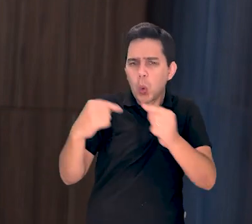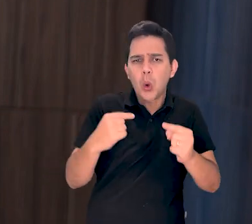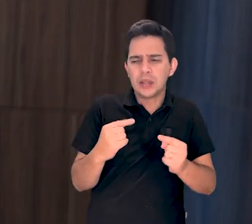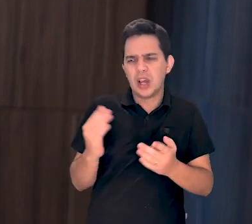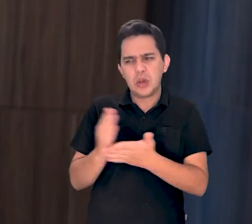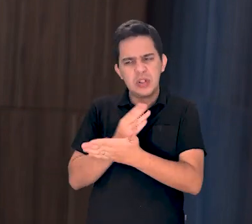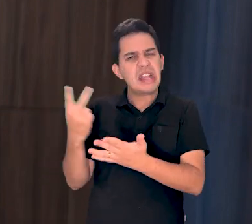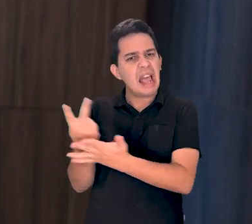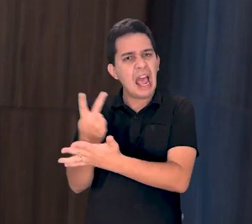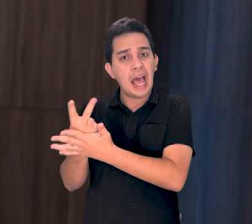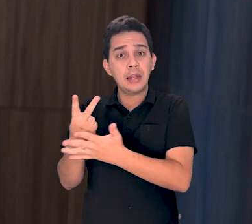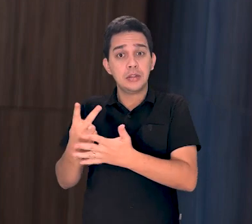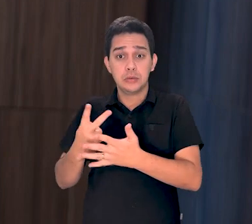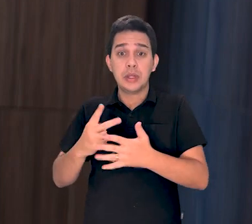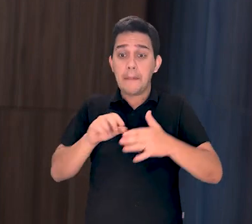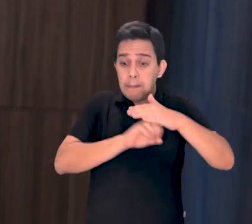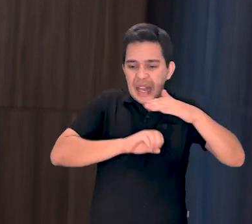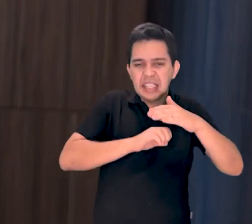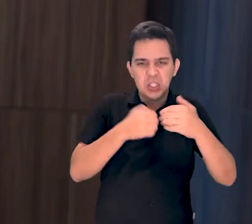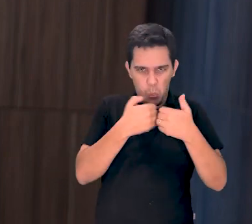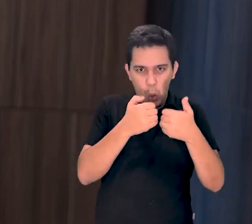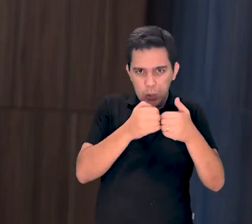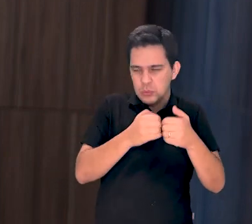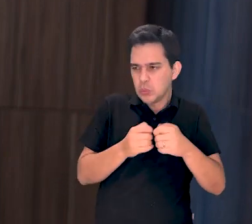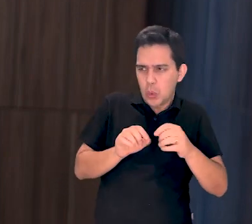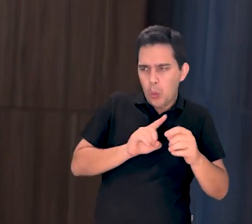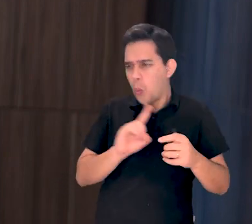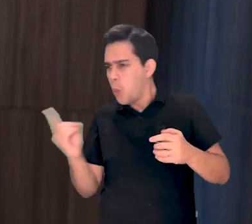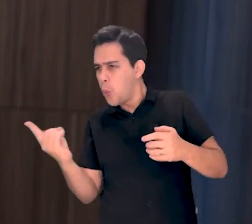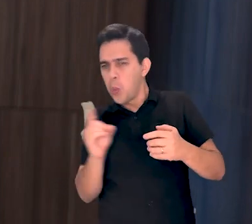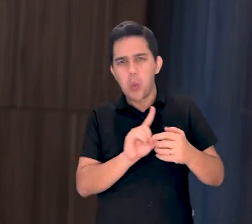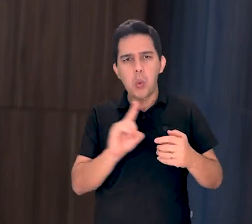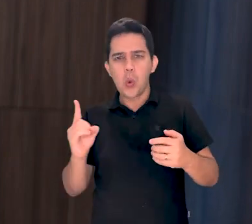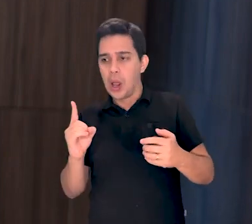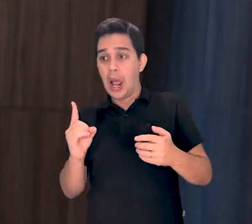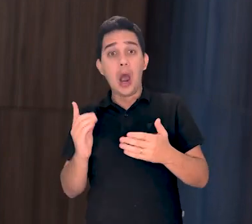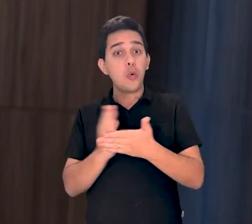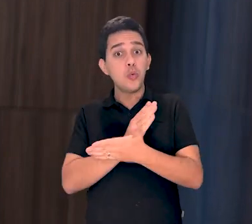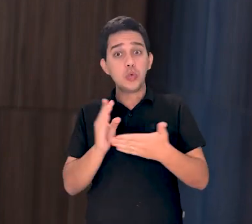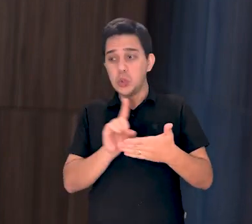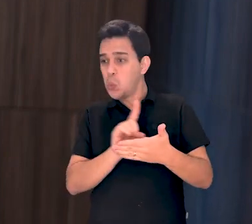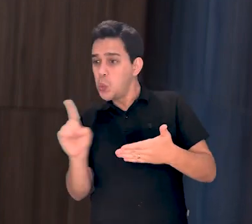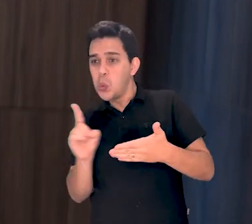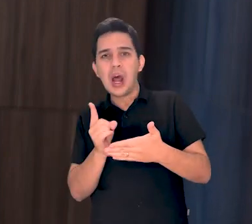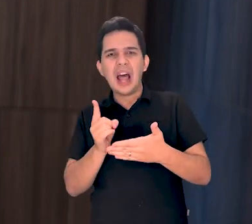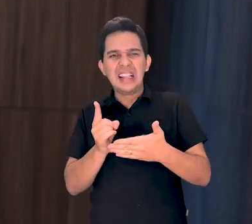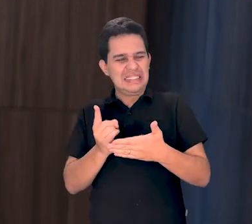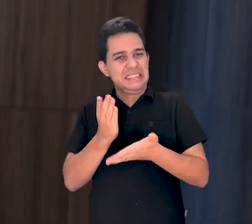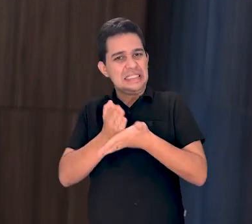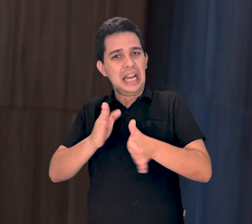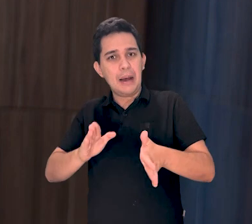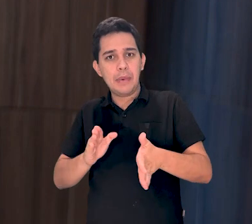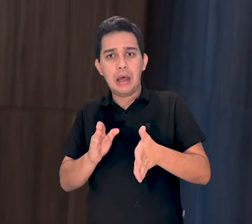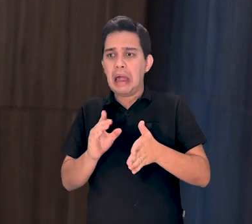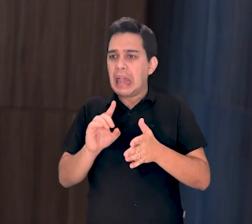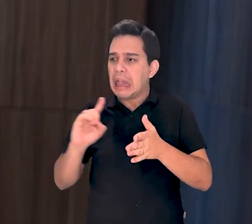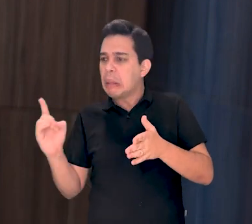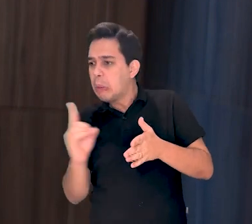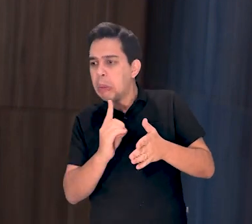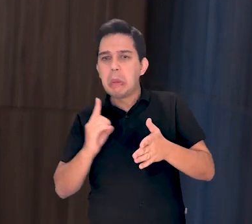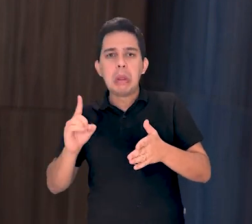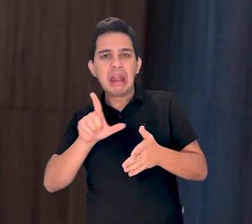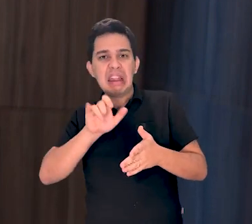no serviço de ônibus no município do Rio de Janeiro como o desaparecimento de linhas o encurtamento de trajetos e o